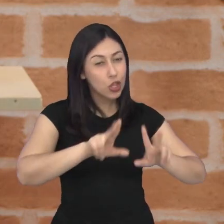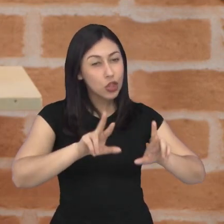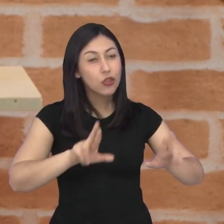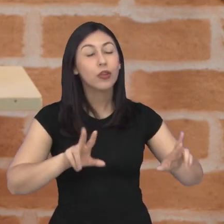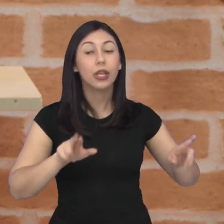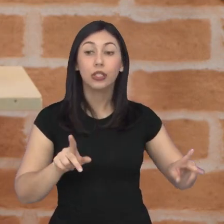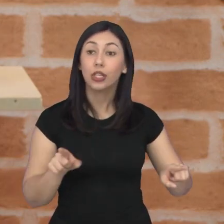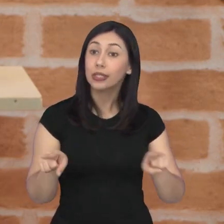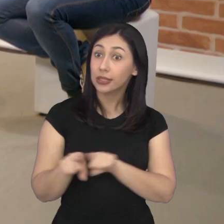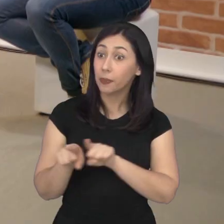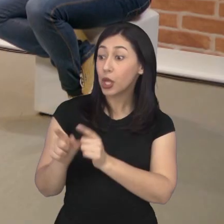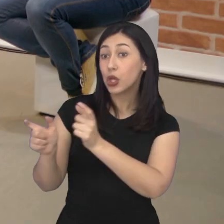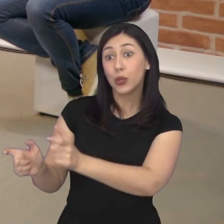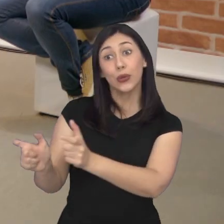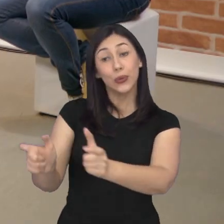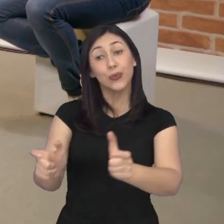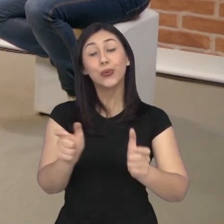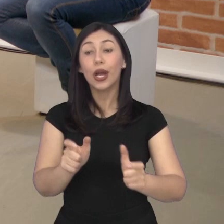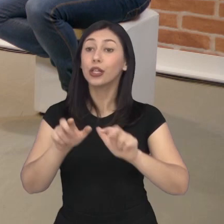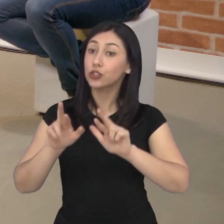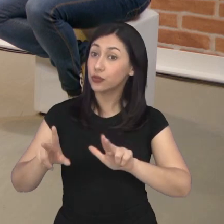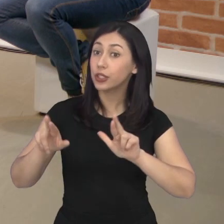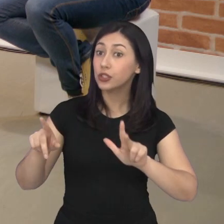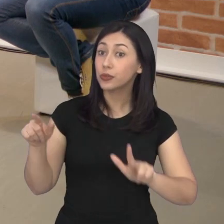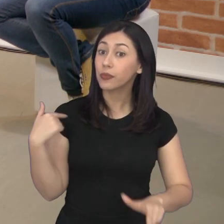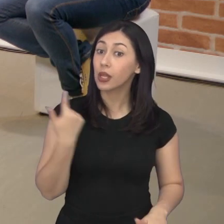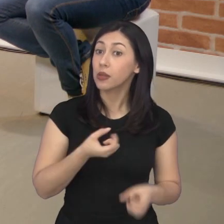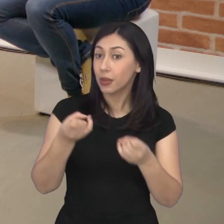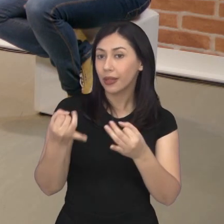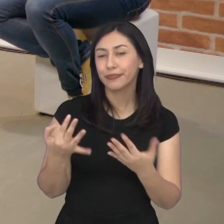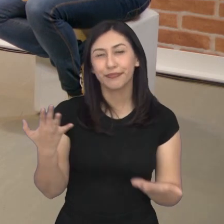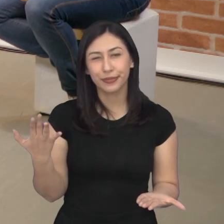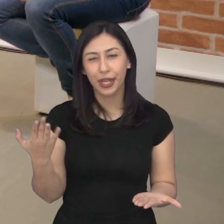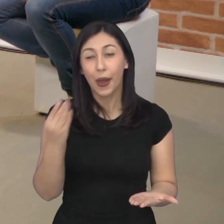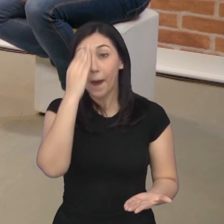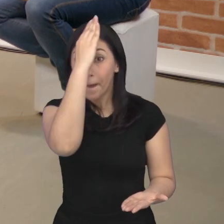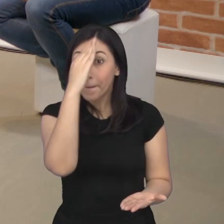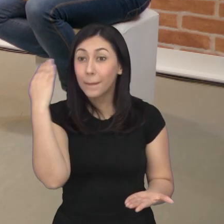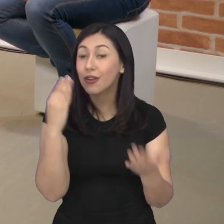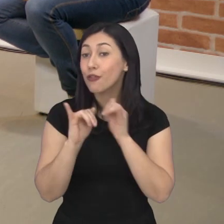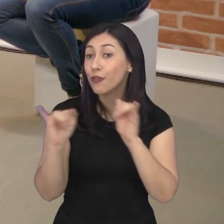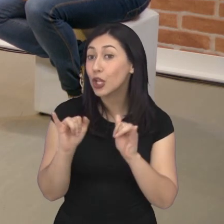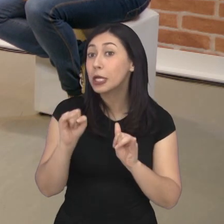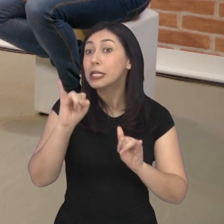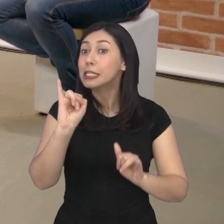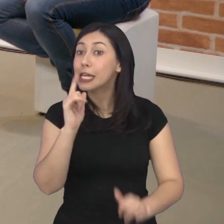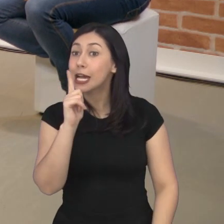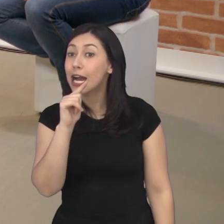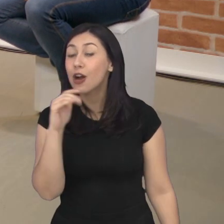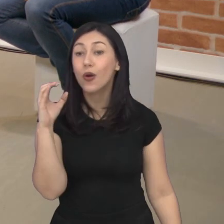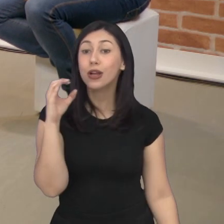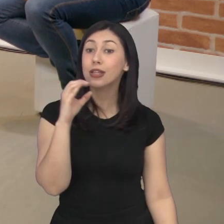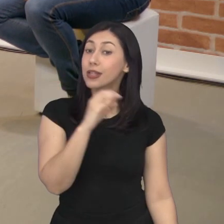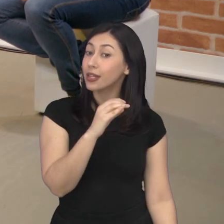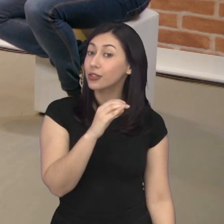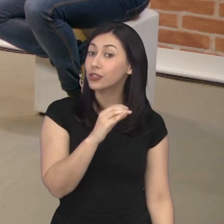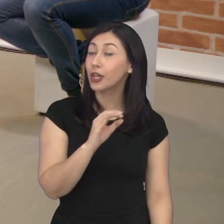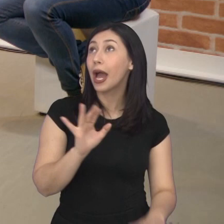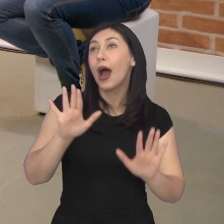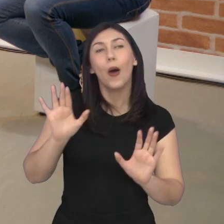Né, situações e ambientes diferentes, né? A gente estava falando aí, ele que acabou de falar, né, Marvin, que se a água fosse